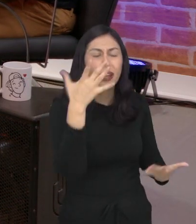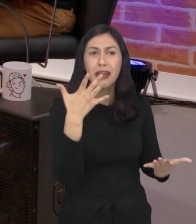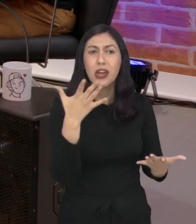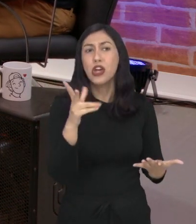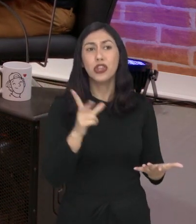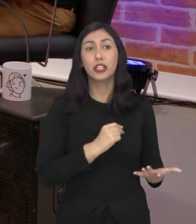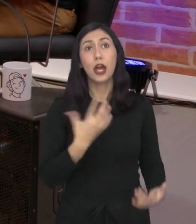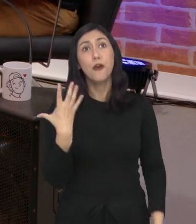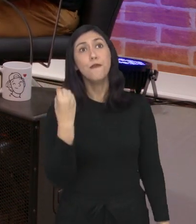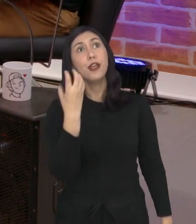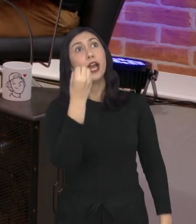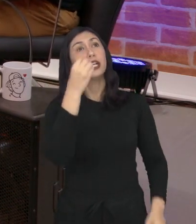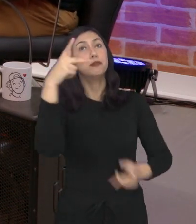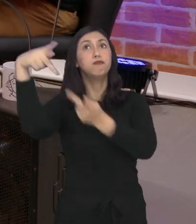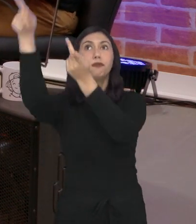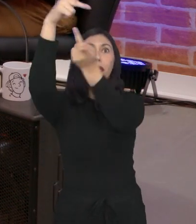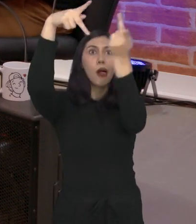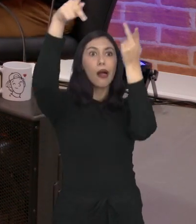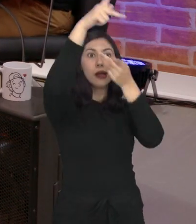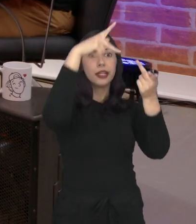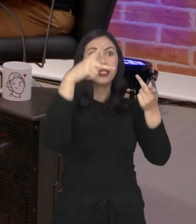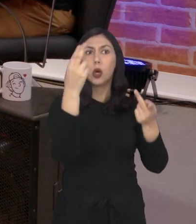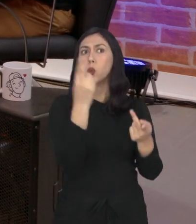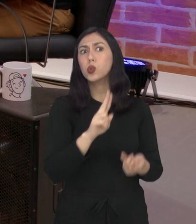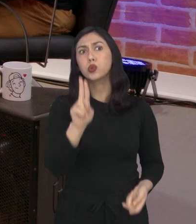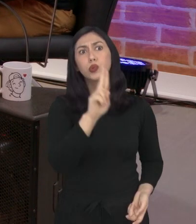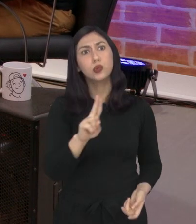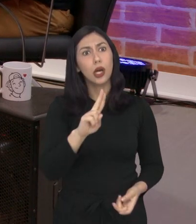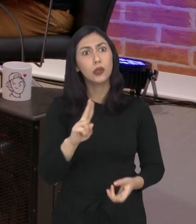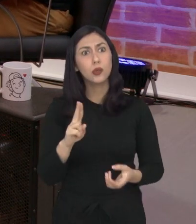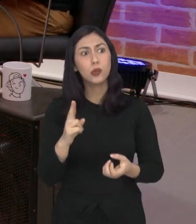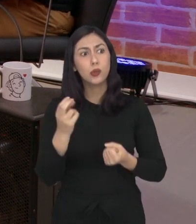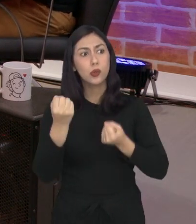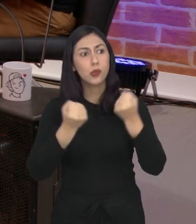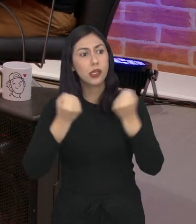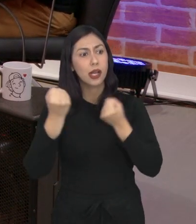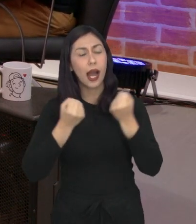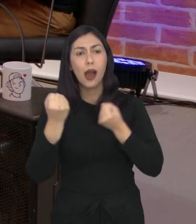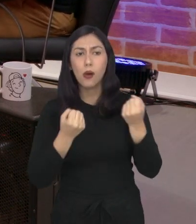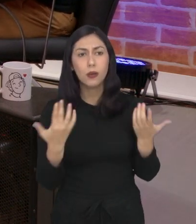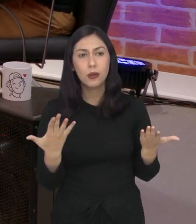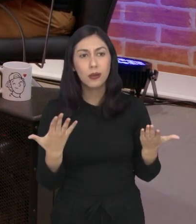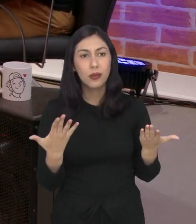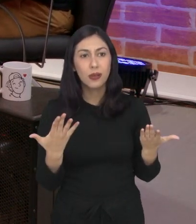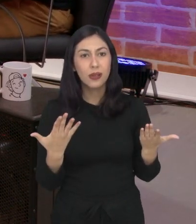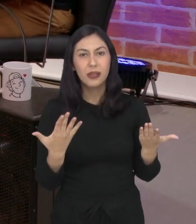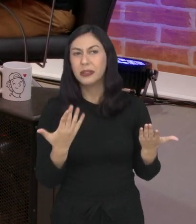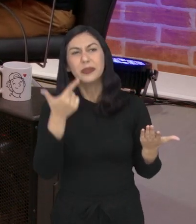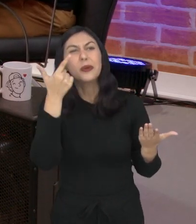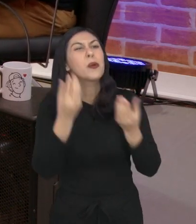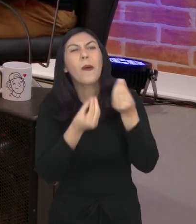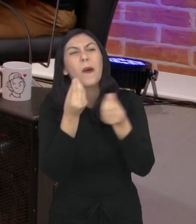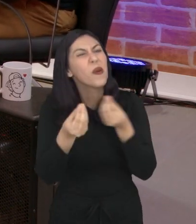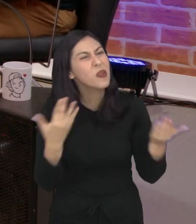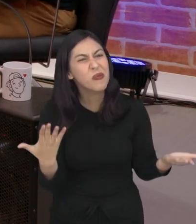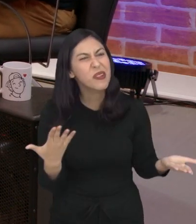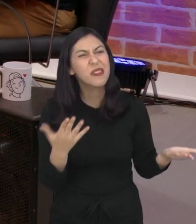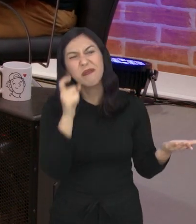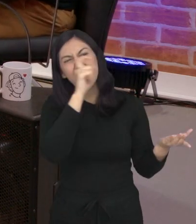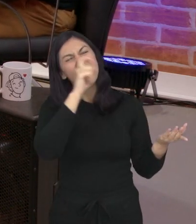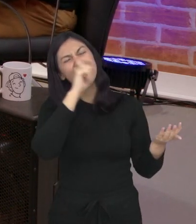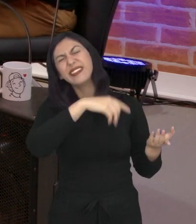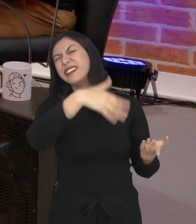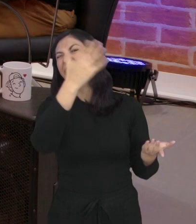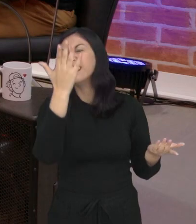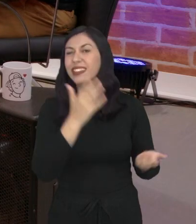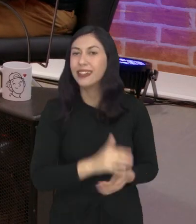vocês acham que nós é trouxa? Vai se lascar. Mano, no 10 tem uma cena que é Rocket League com a bomba. O Elon Musk não consegue nem lançar foguete direito, vai colocar um Uno lá no... Os